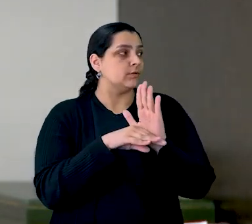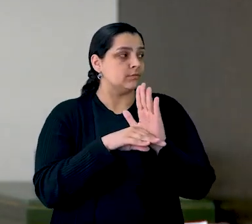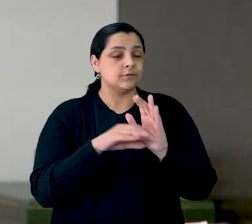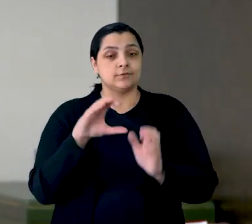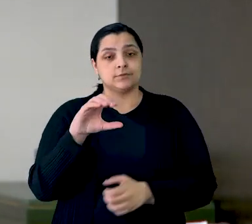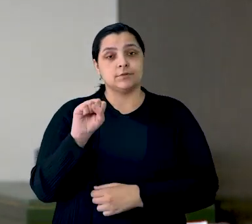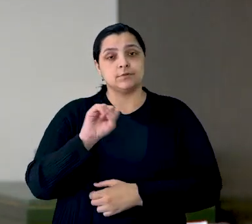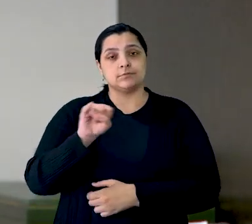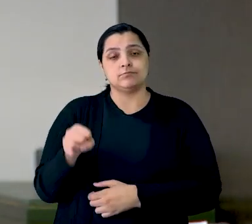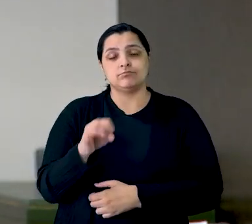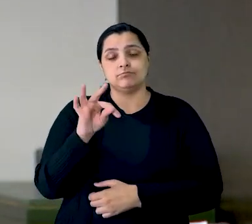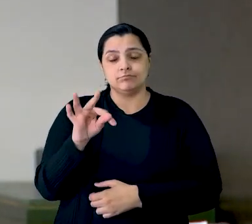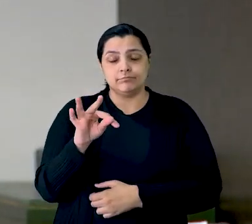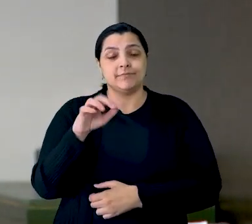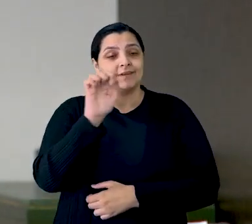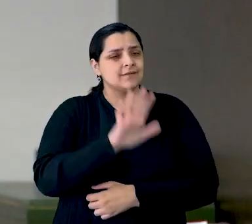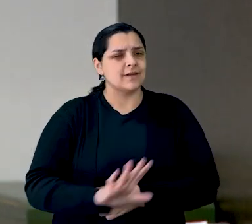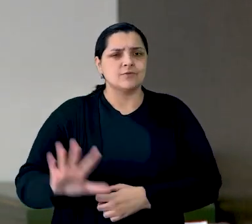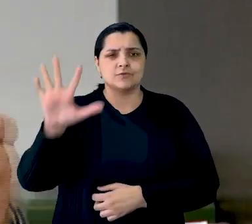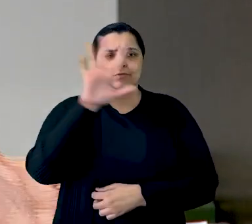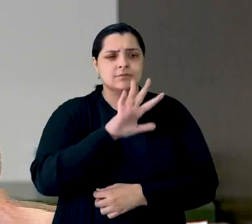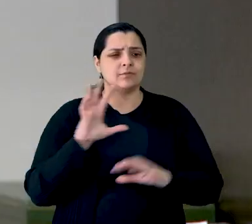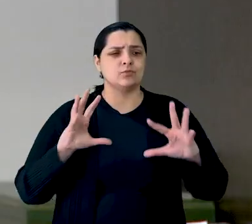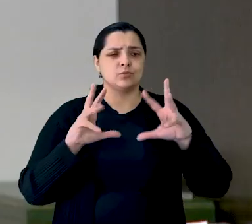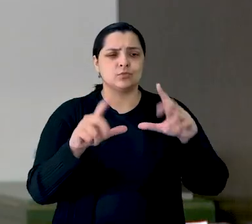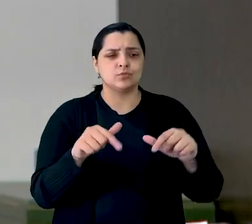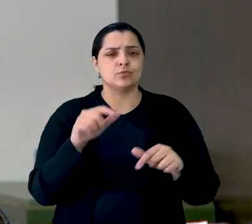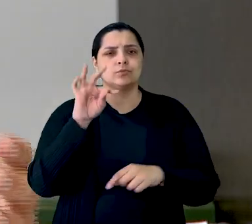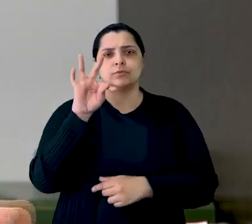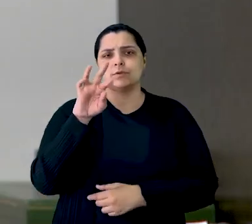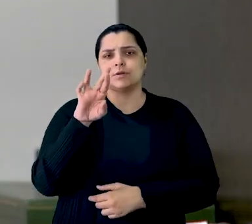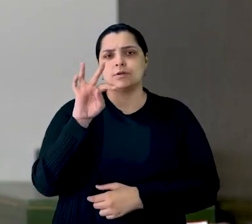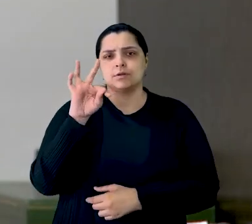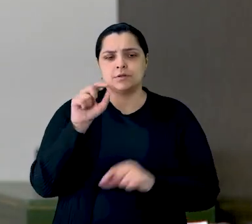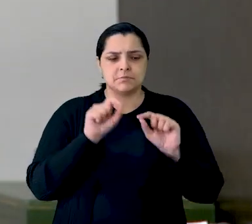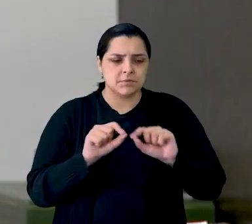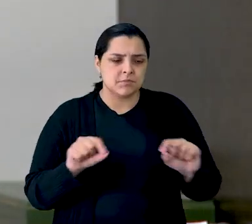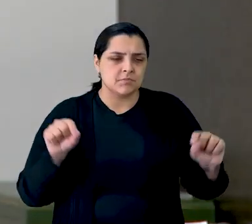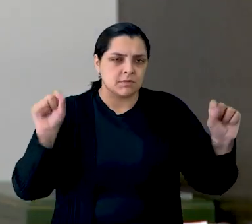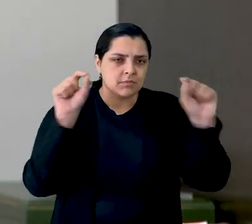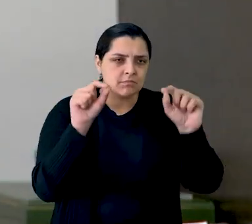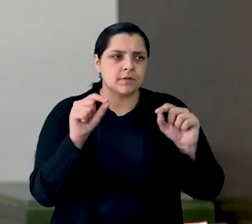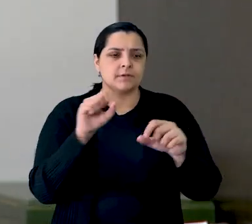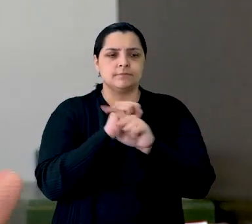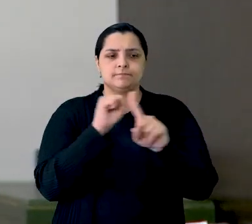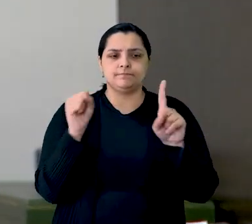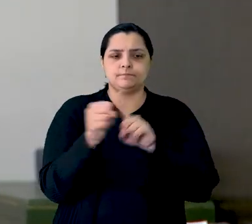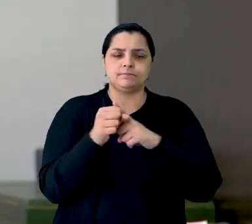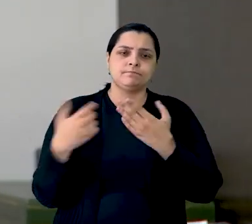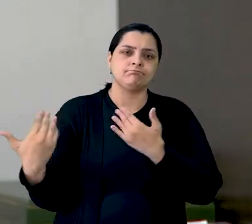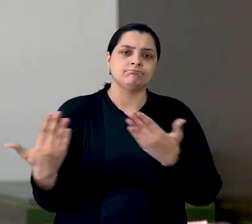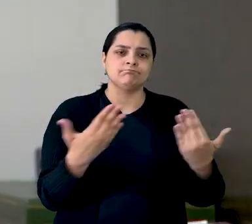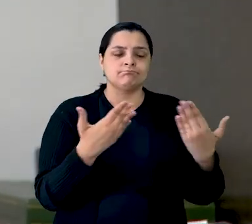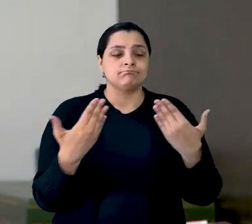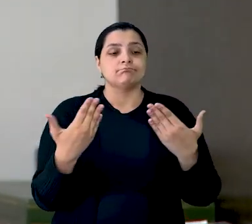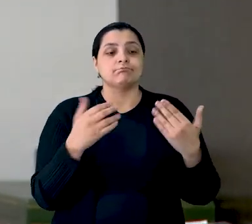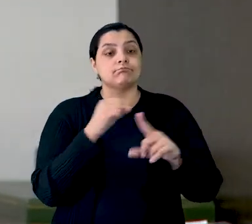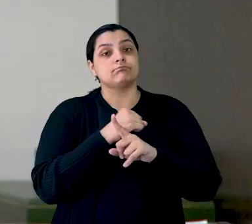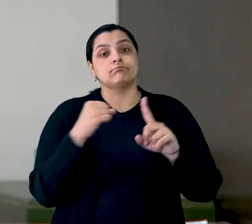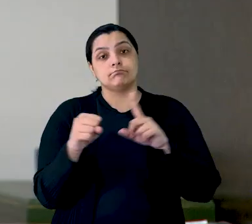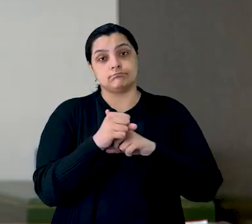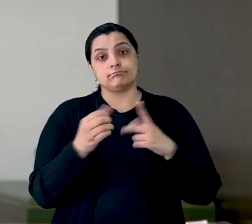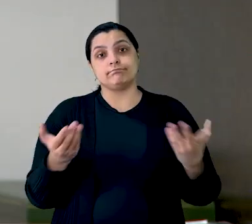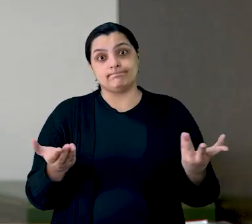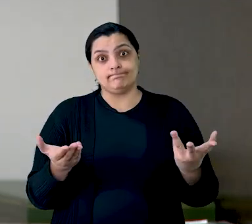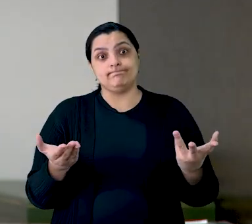do Conselho Superior da Justiça do Trabalho, é um programa nacional, envolve todos os tribunais, envolve o debate com a sociedade, é um programa que lida com o